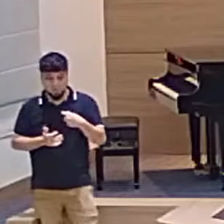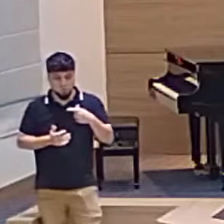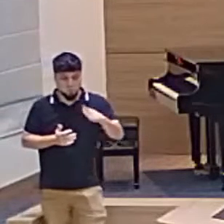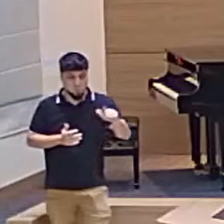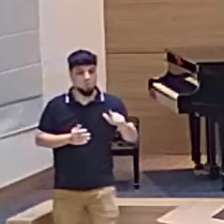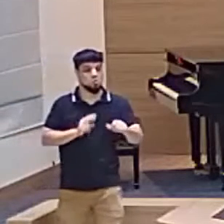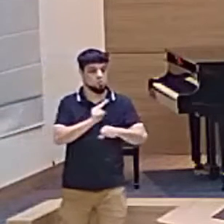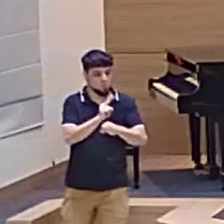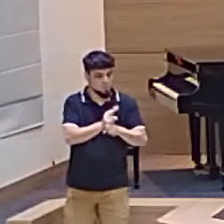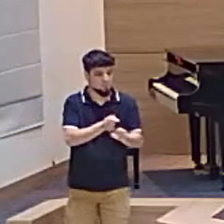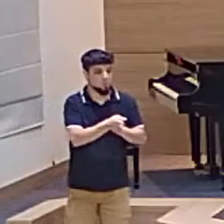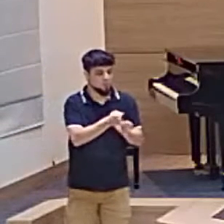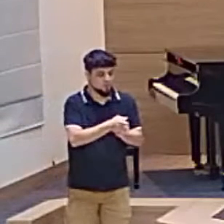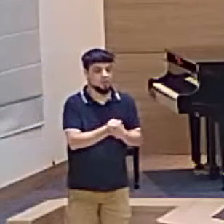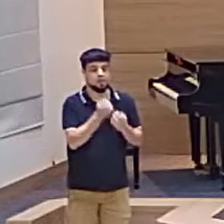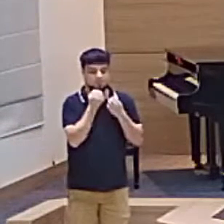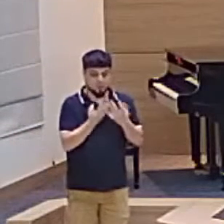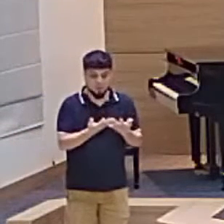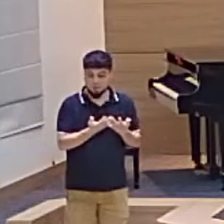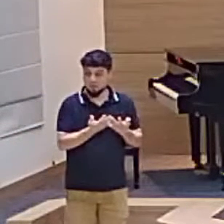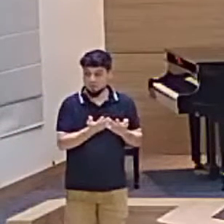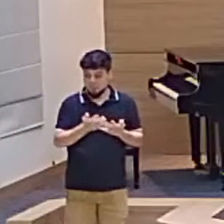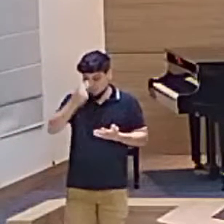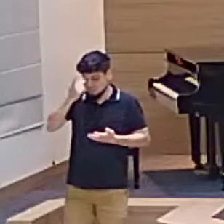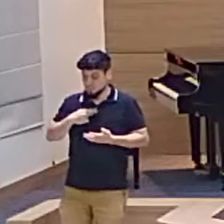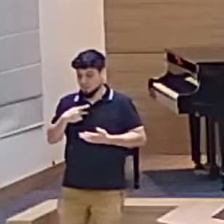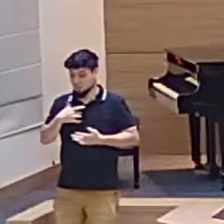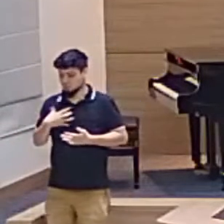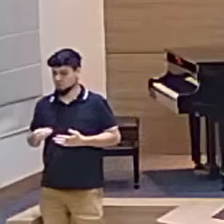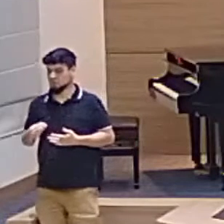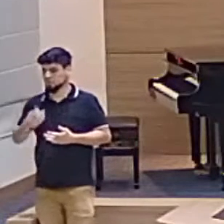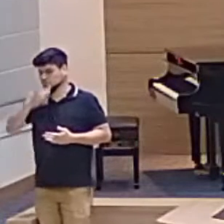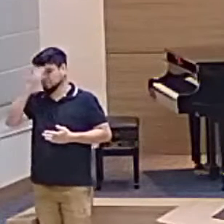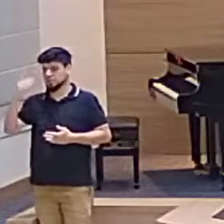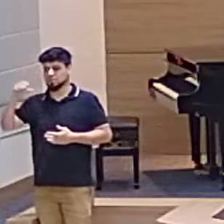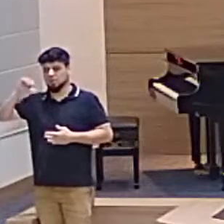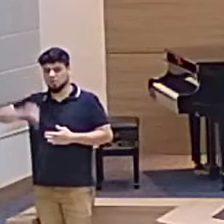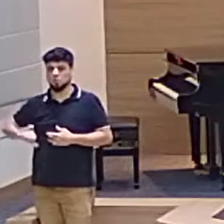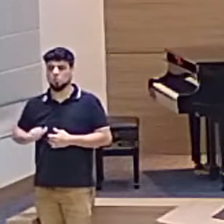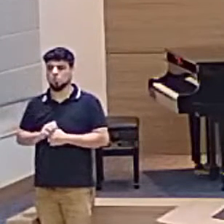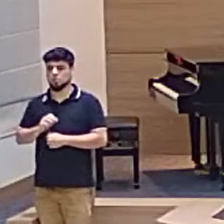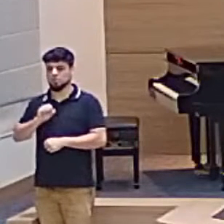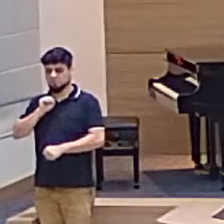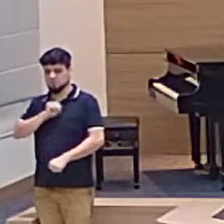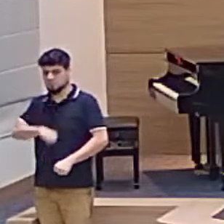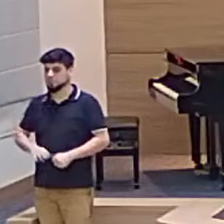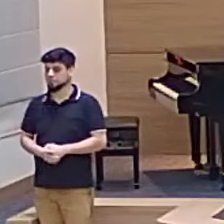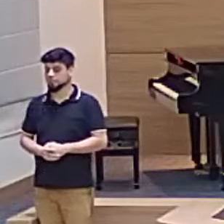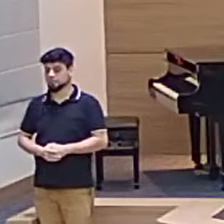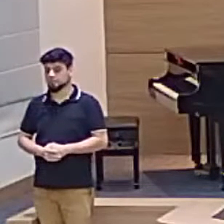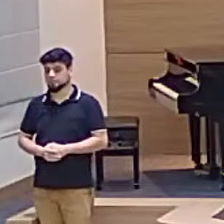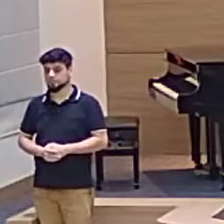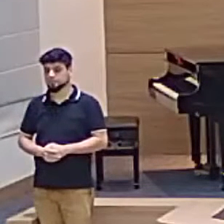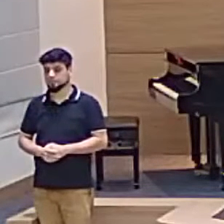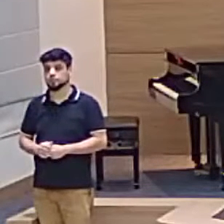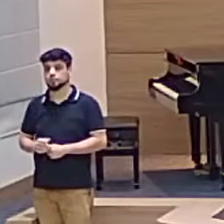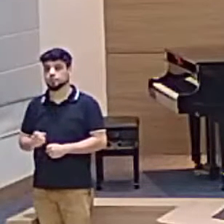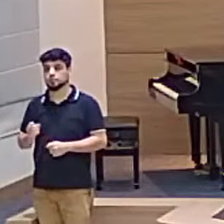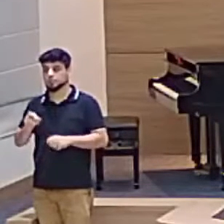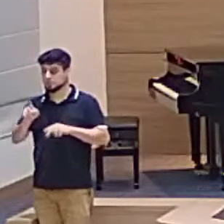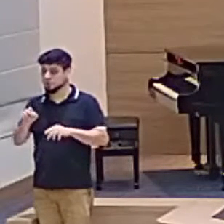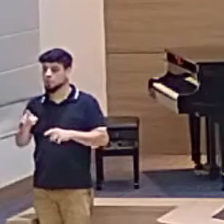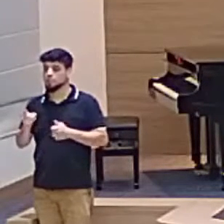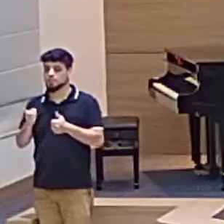para os seus próprios filhos é alguém intragável assim a exemplo de primeira Samuel Capítulo